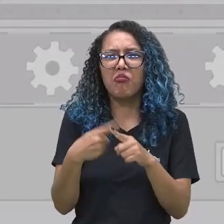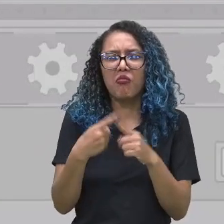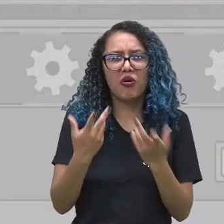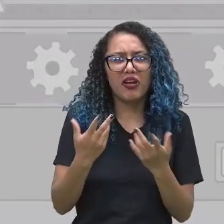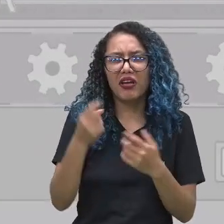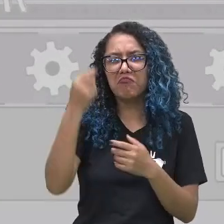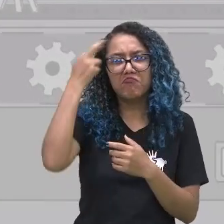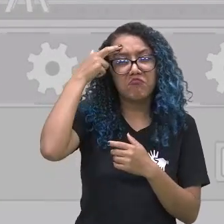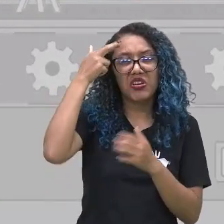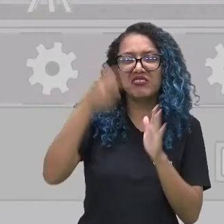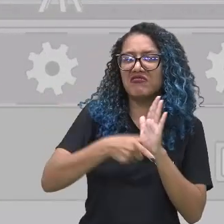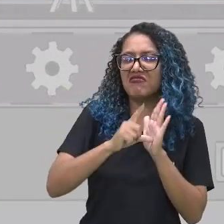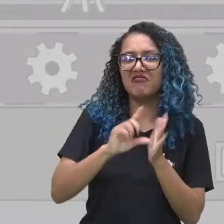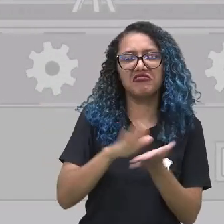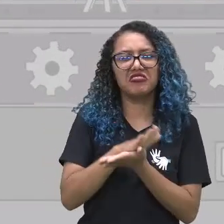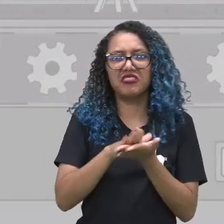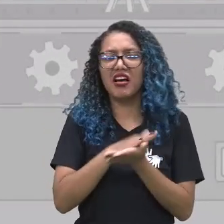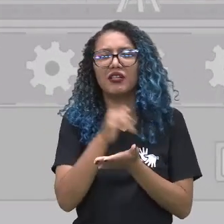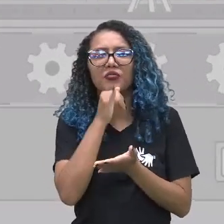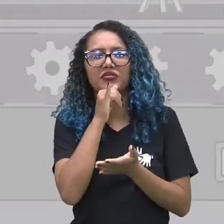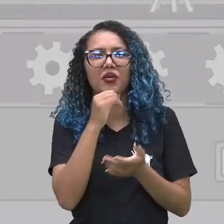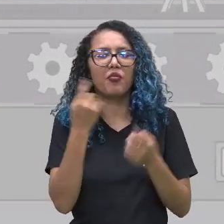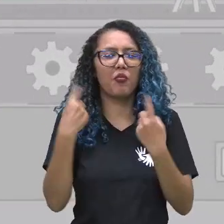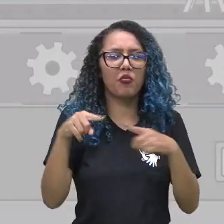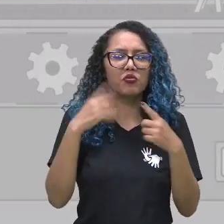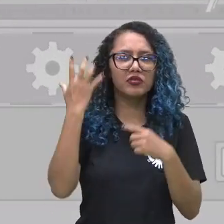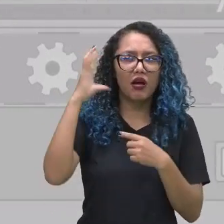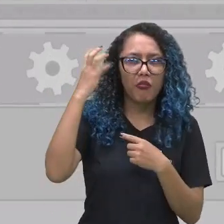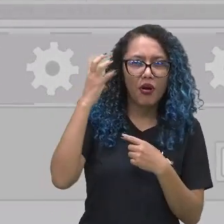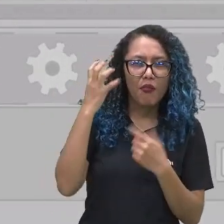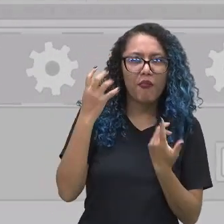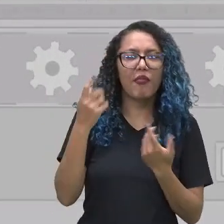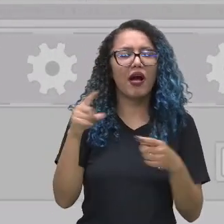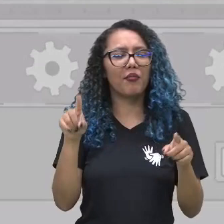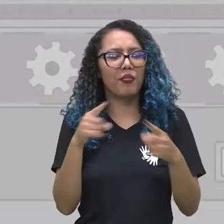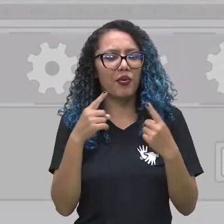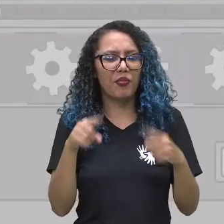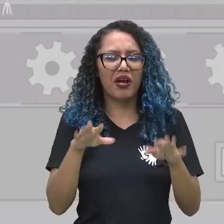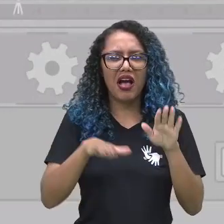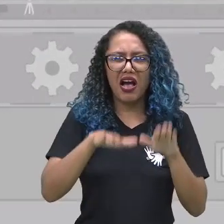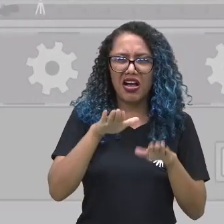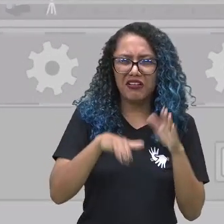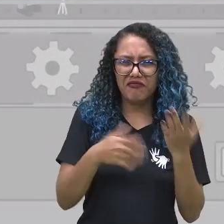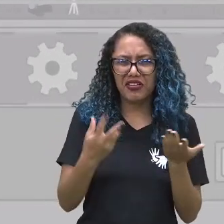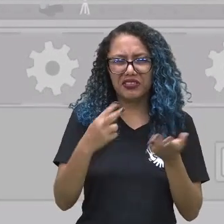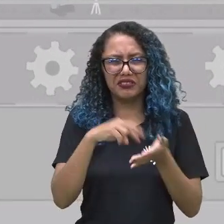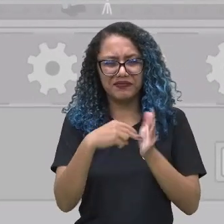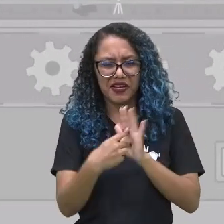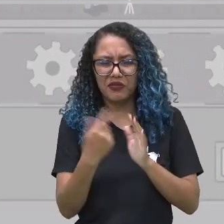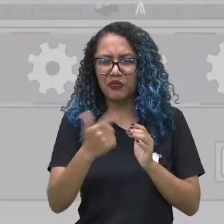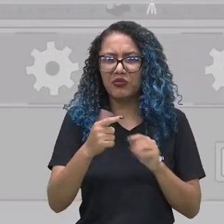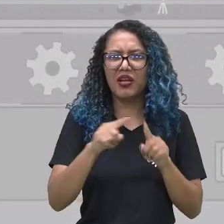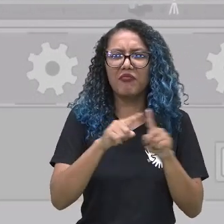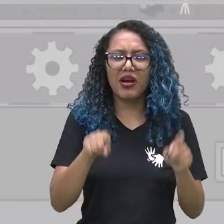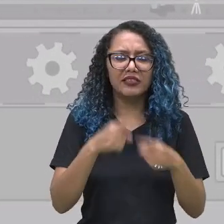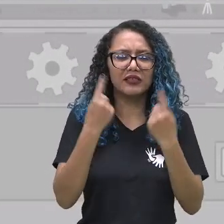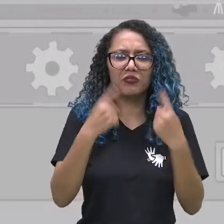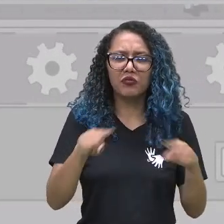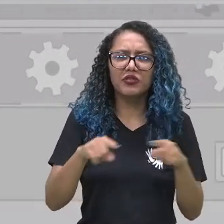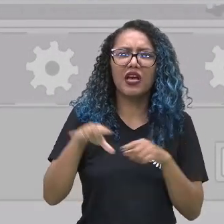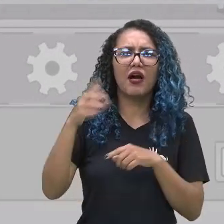os rádios tocam, né, aquela música que às vezes não tem sentido, mas você toca tanto aquela música que você às